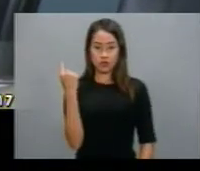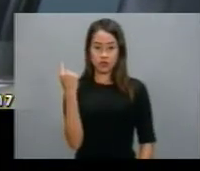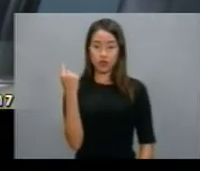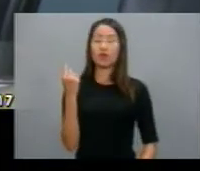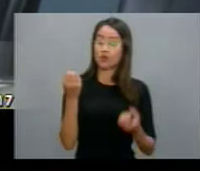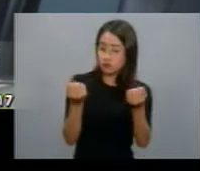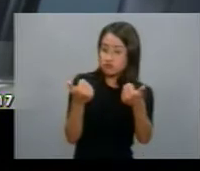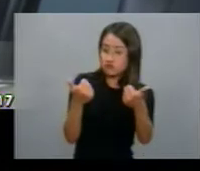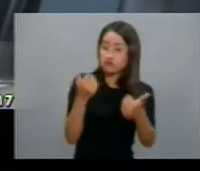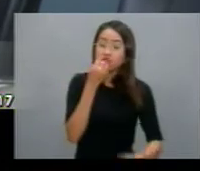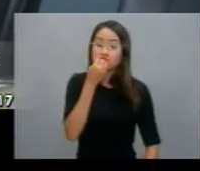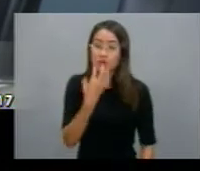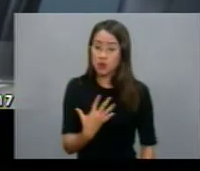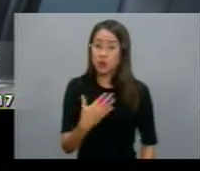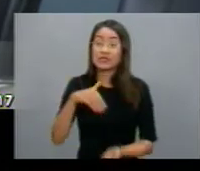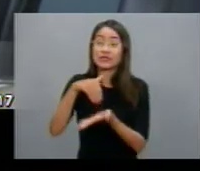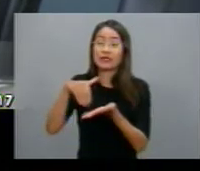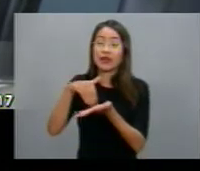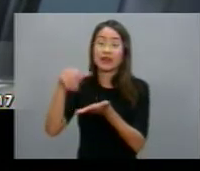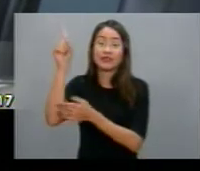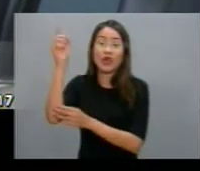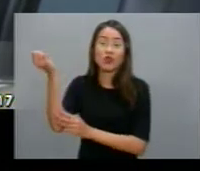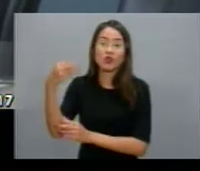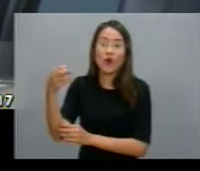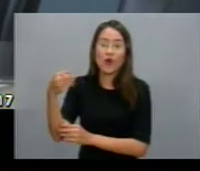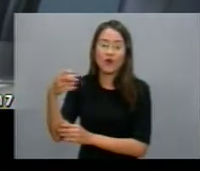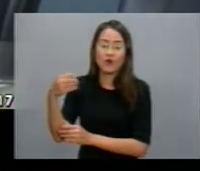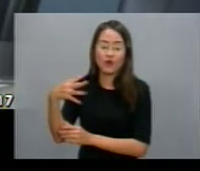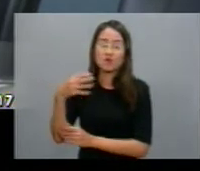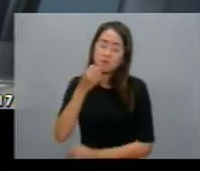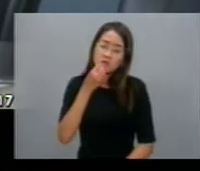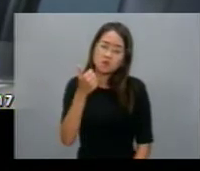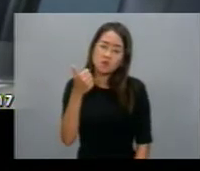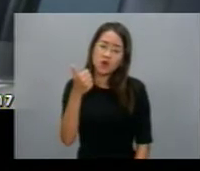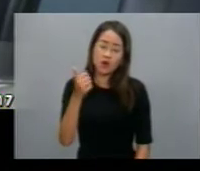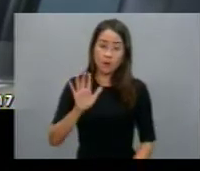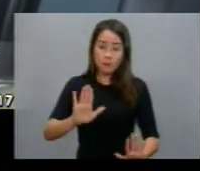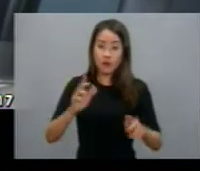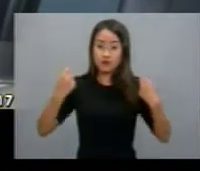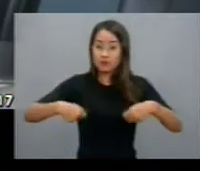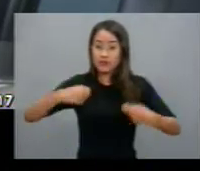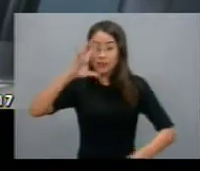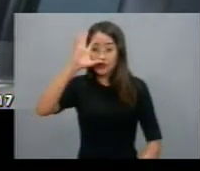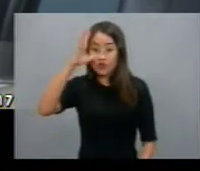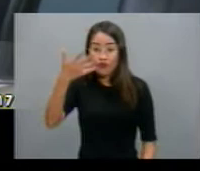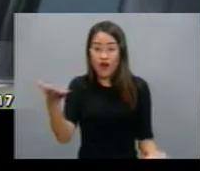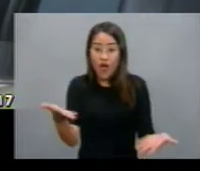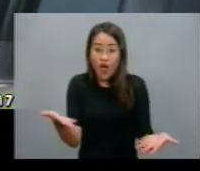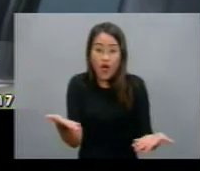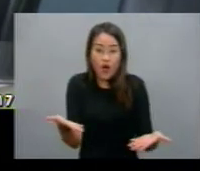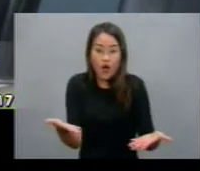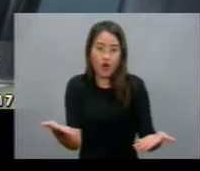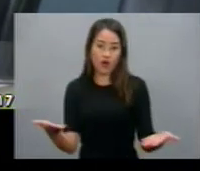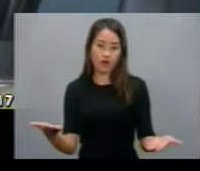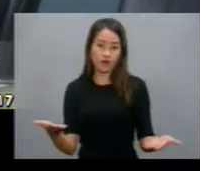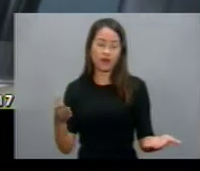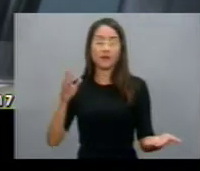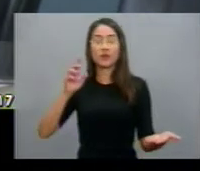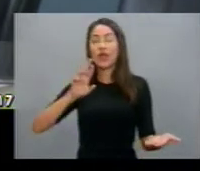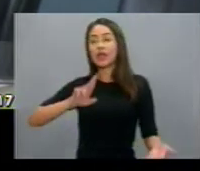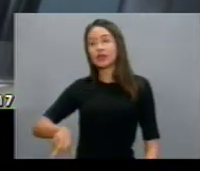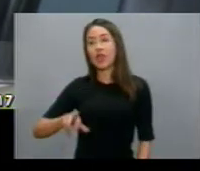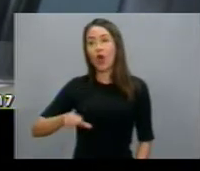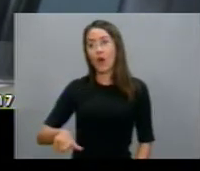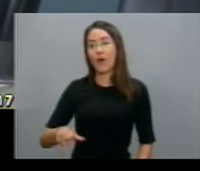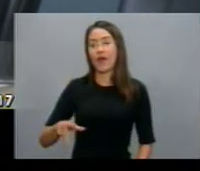toda razão. E eu acho que a crítica que está sendo feita pelo deputado Renato Rosendo não é a crítica direcionada ao secretário, mas o sistema que se implantou